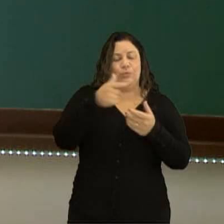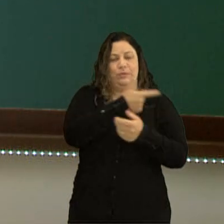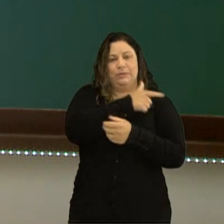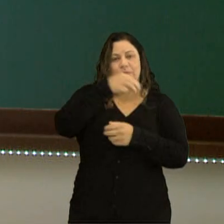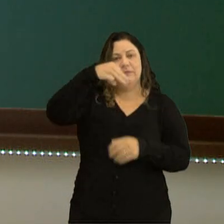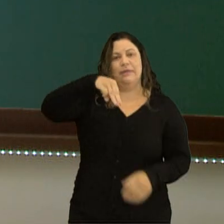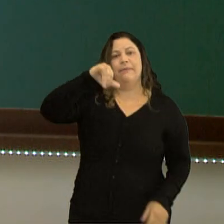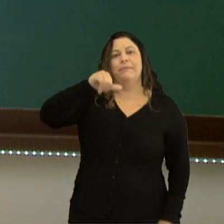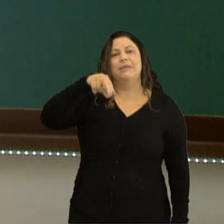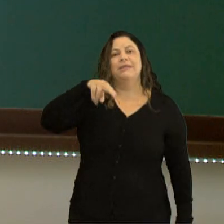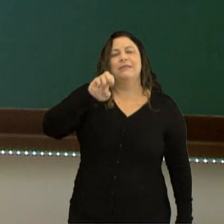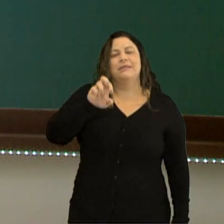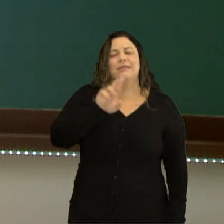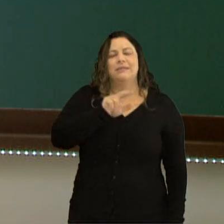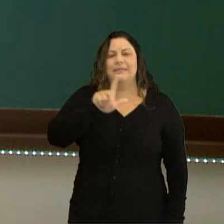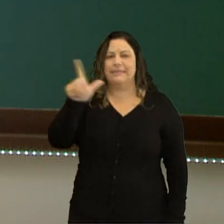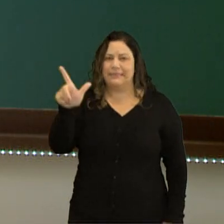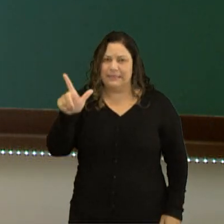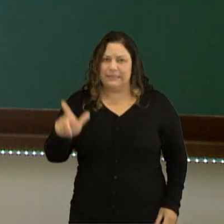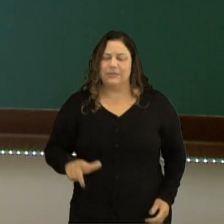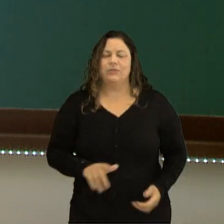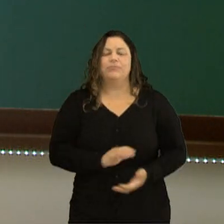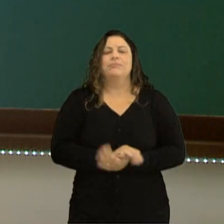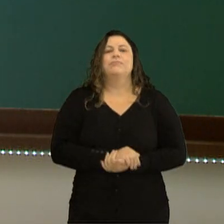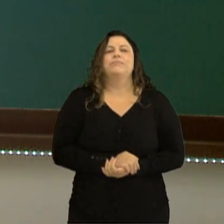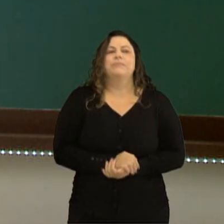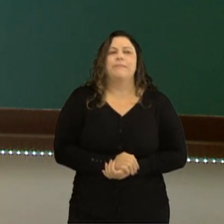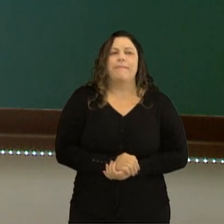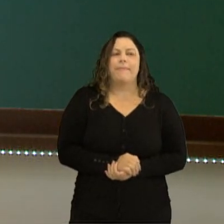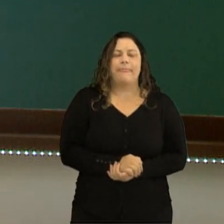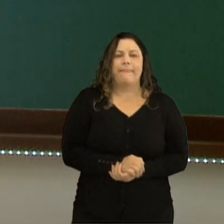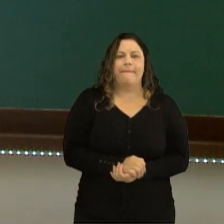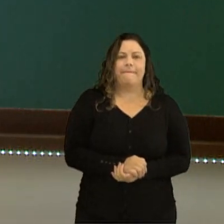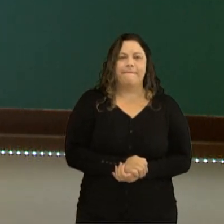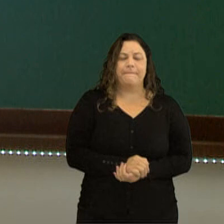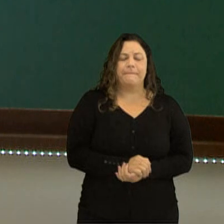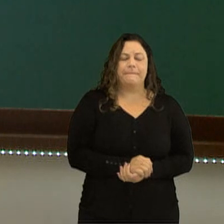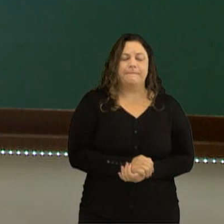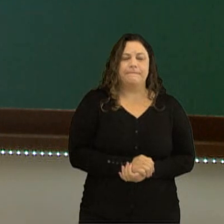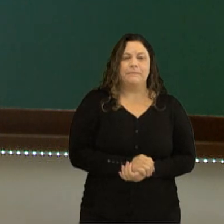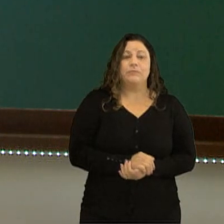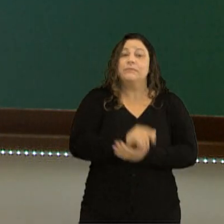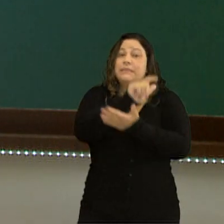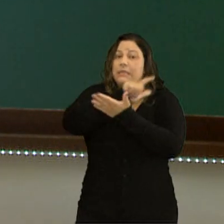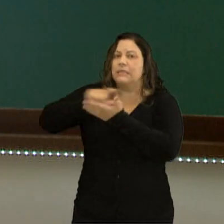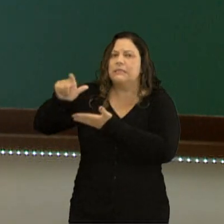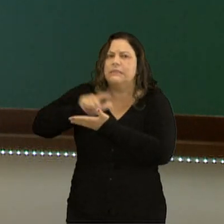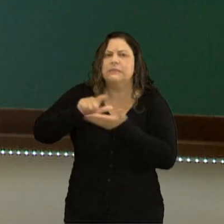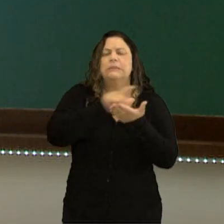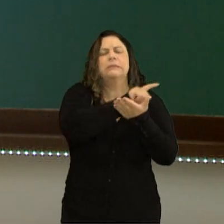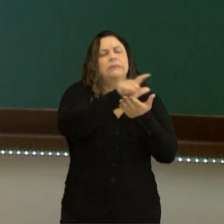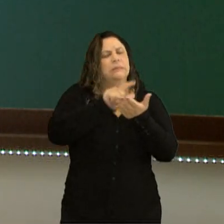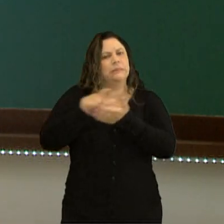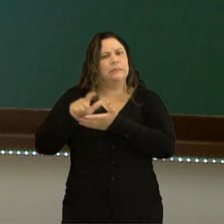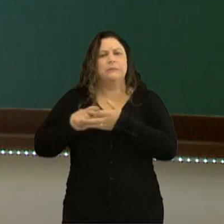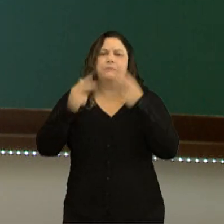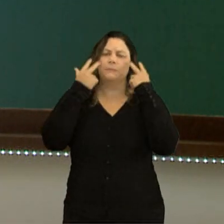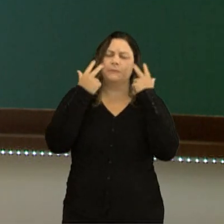precisamos tomar água potável que tem os sais minerais que são importantes. Filtrada ou normal, água